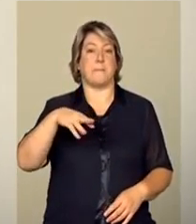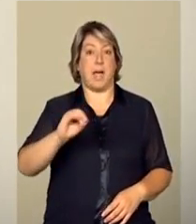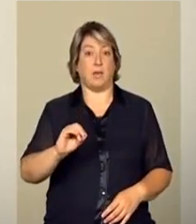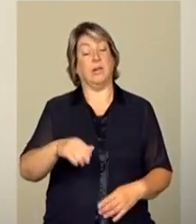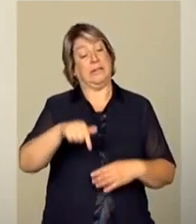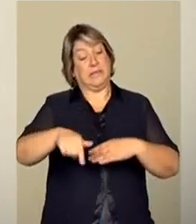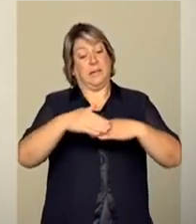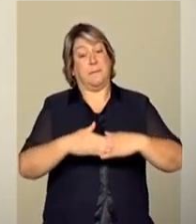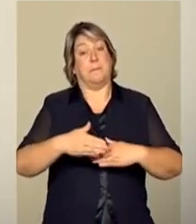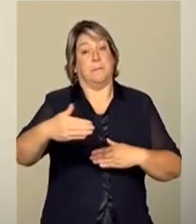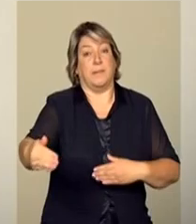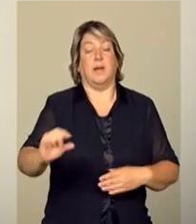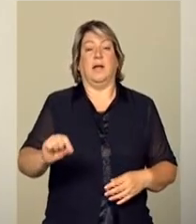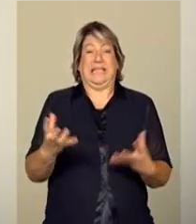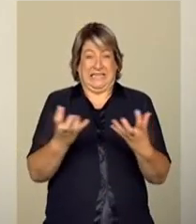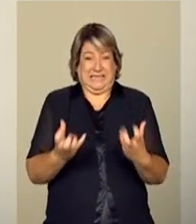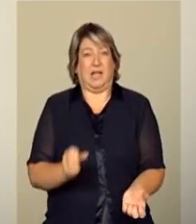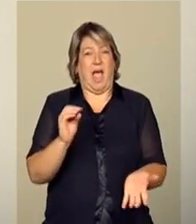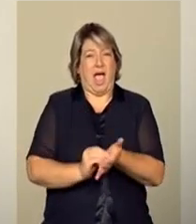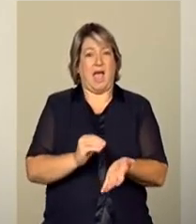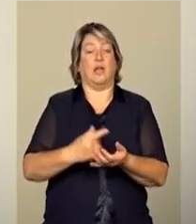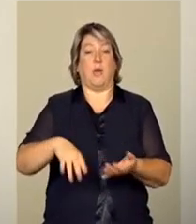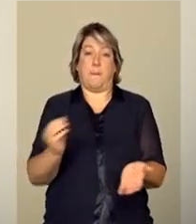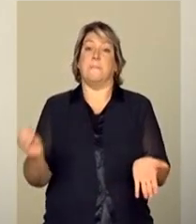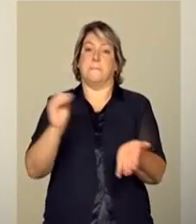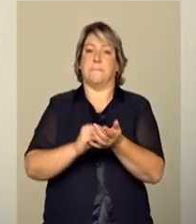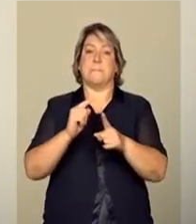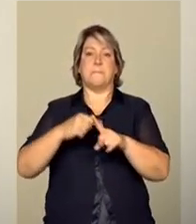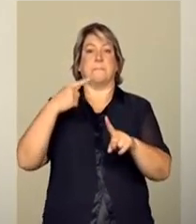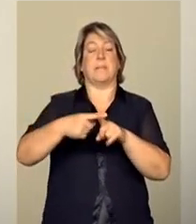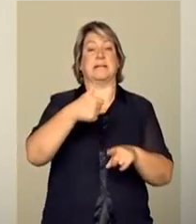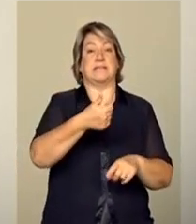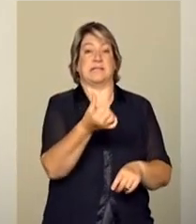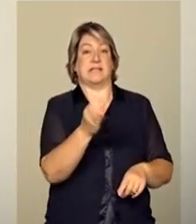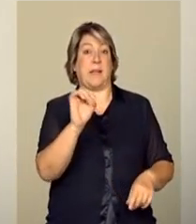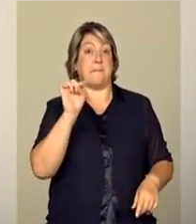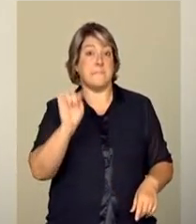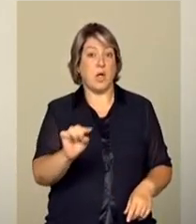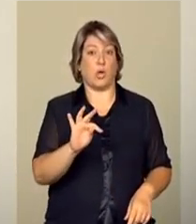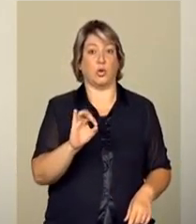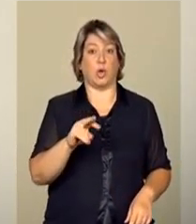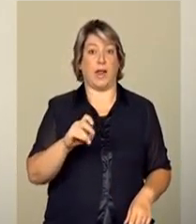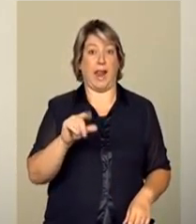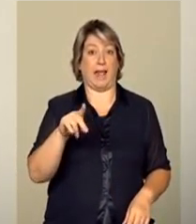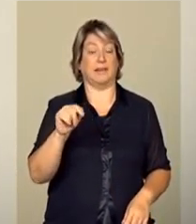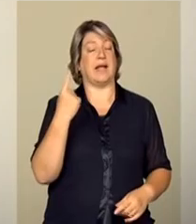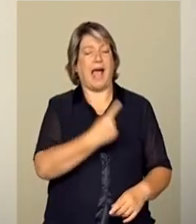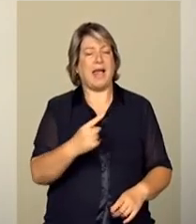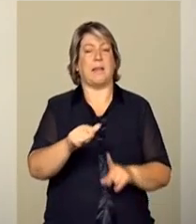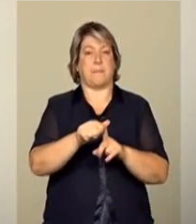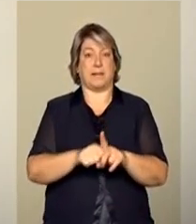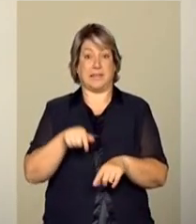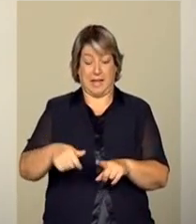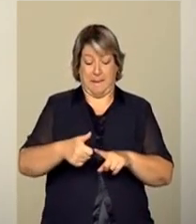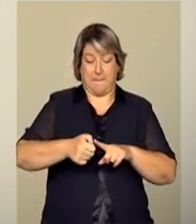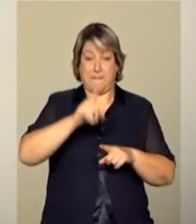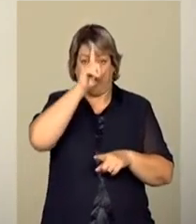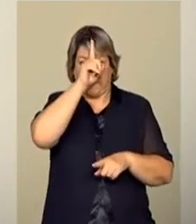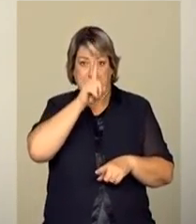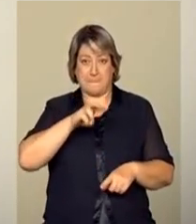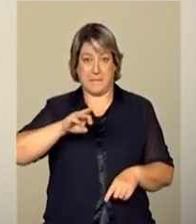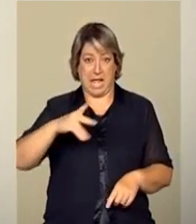vamos colocar 160.000 toneladas a cada mês nós vendemos esse milho a um preço